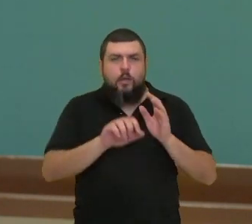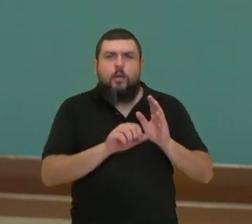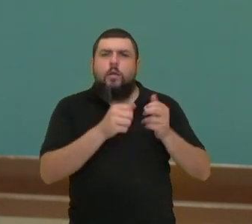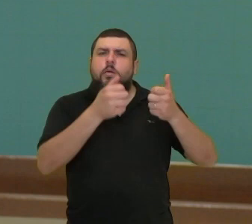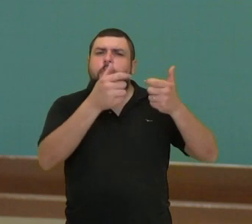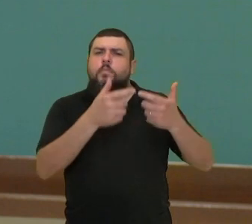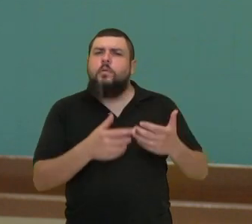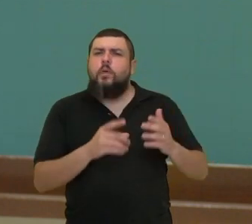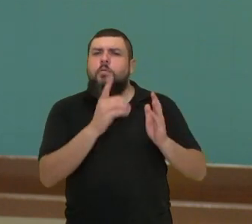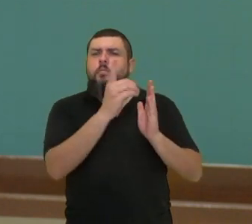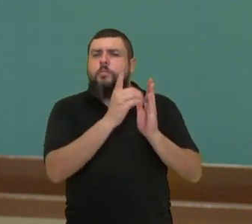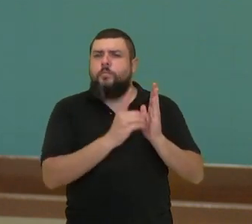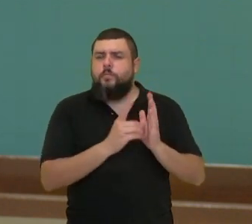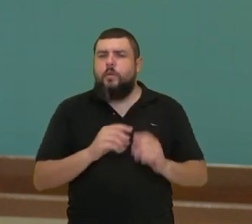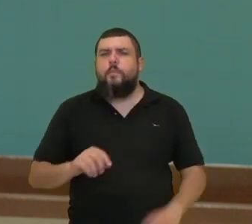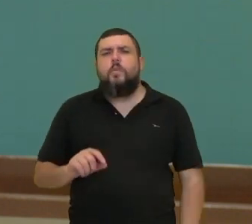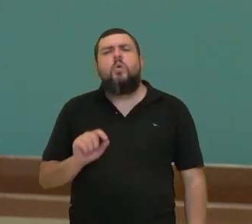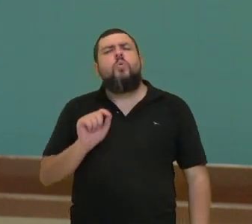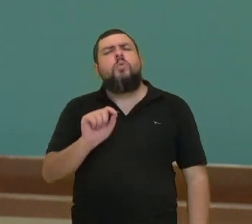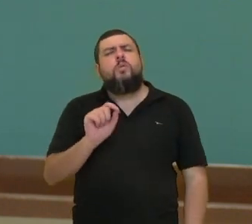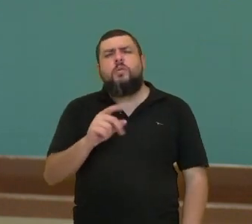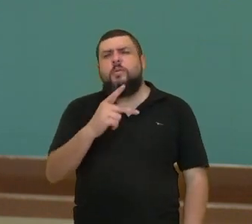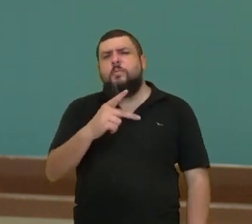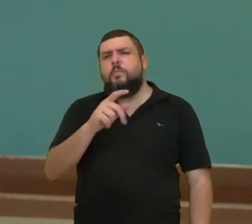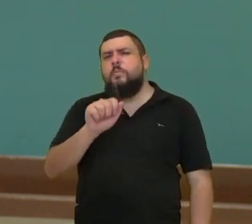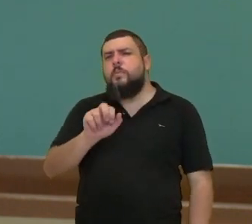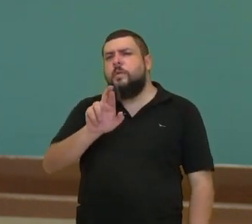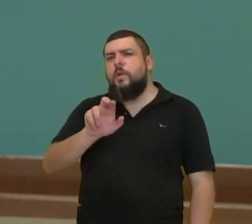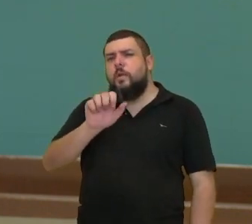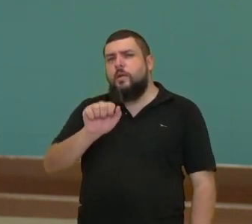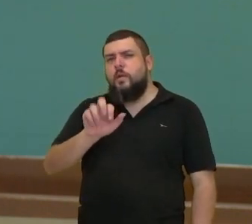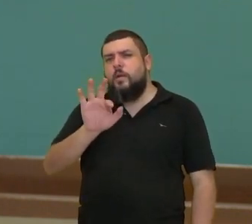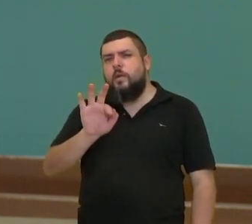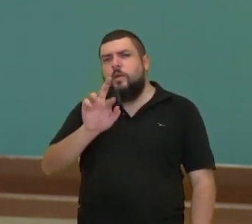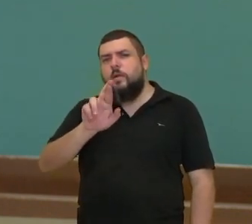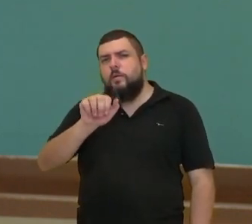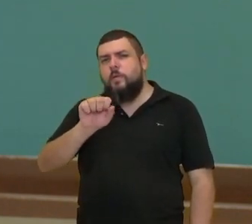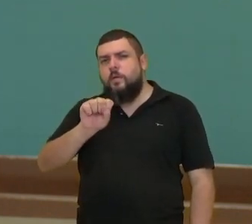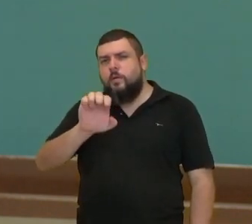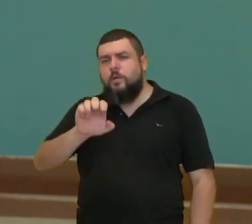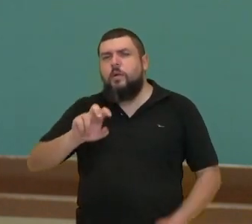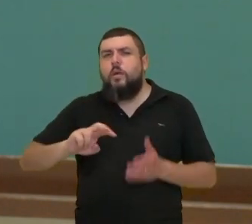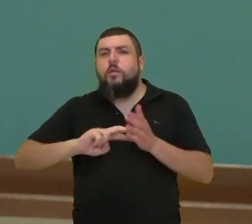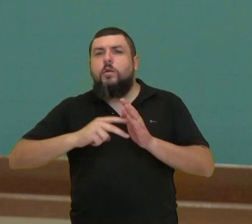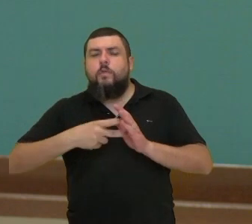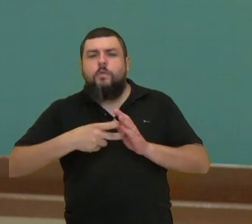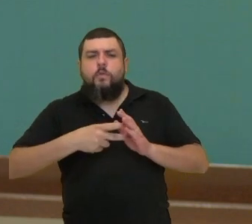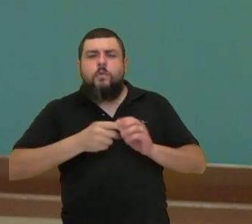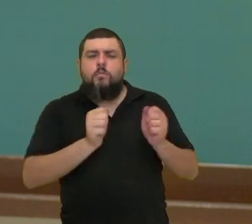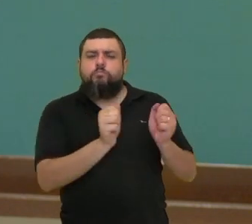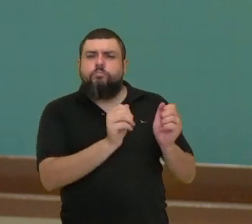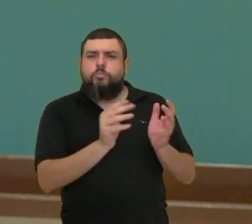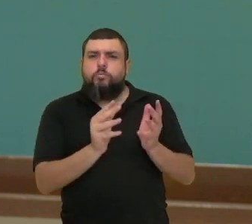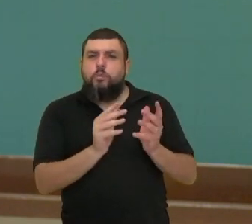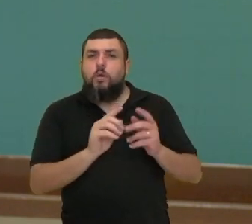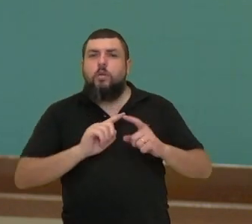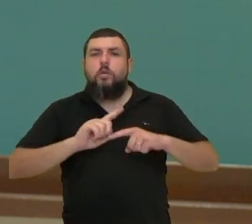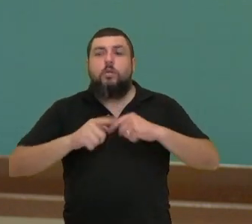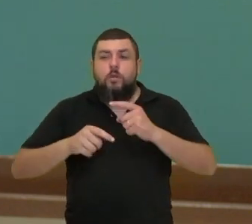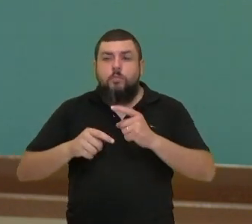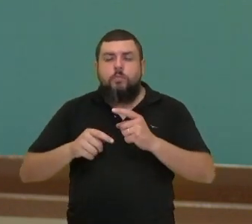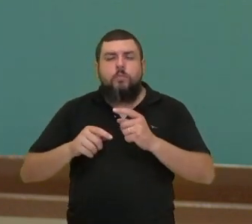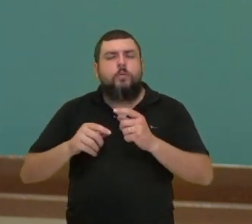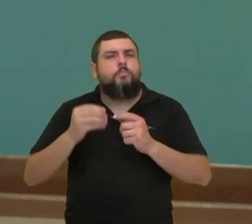que é uma paráfrase? É quando eu explico, reescrevo, né, o que já foi dito em um